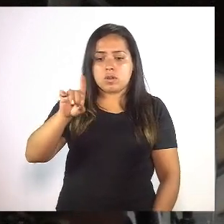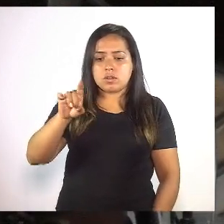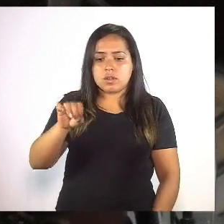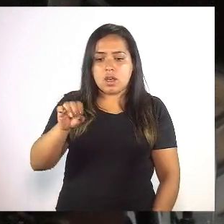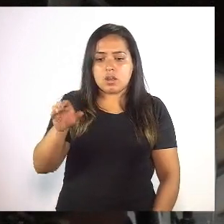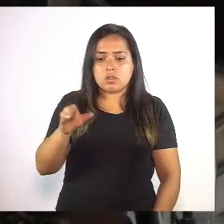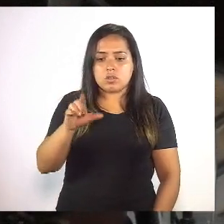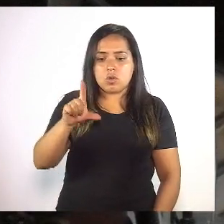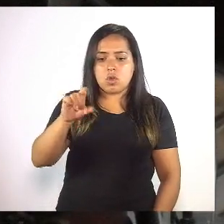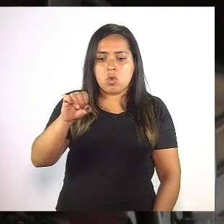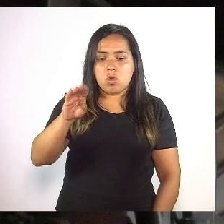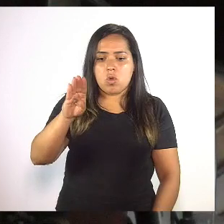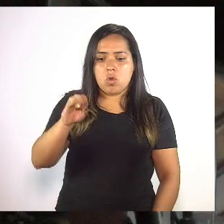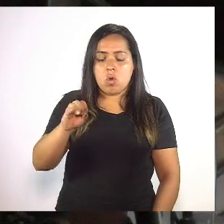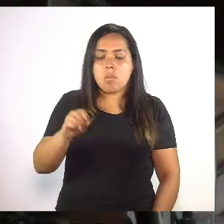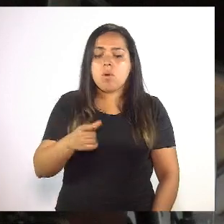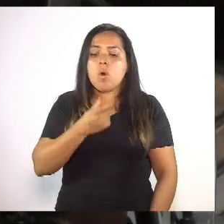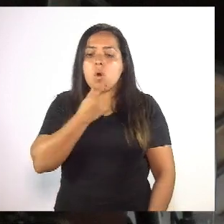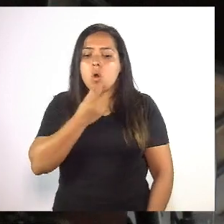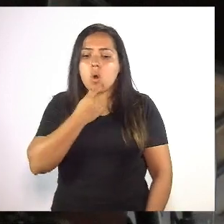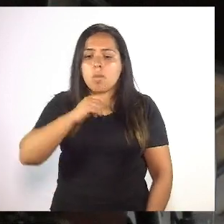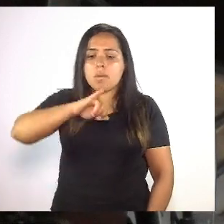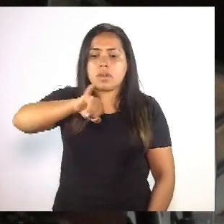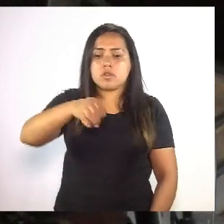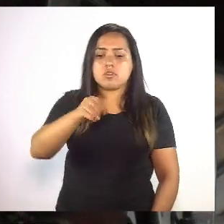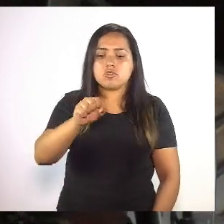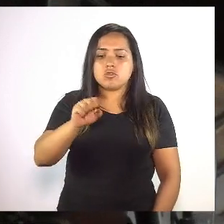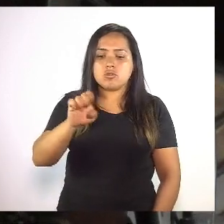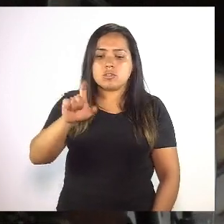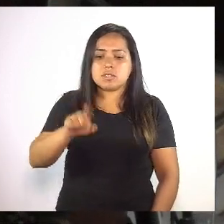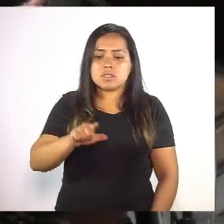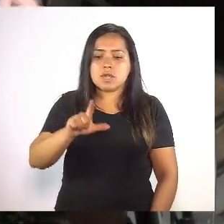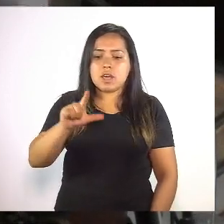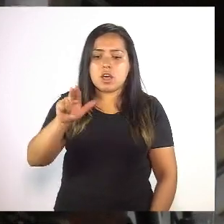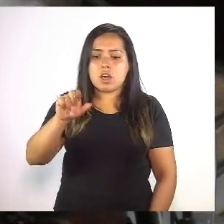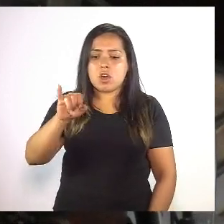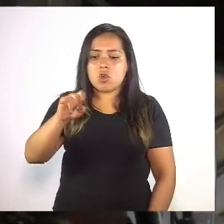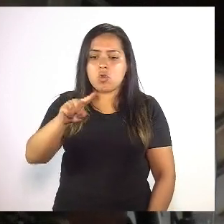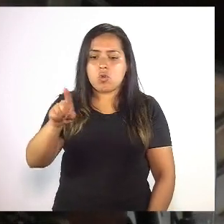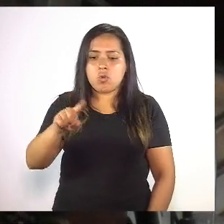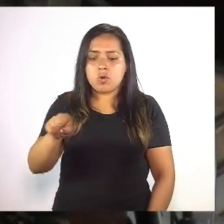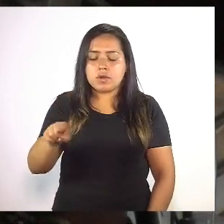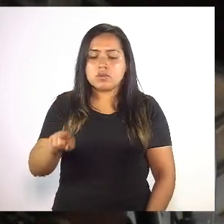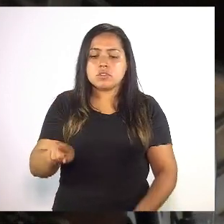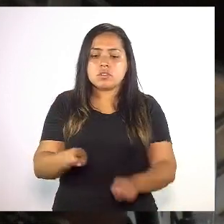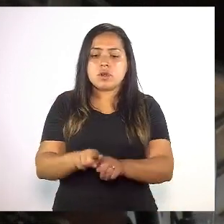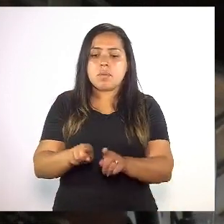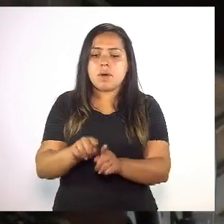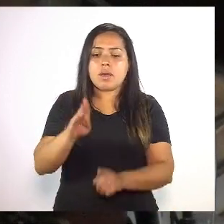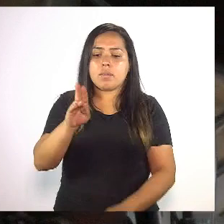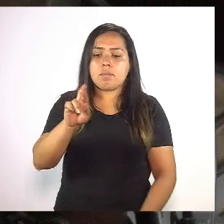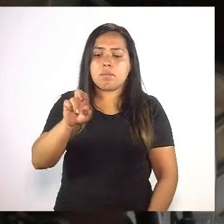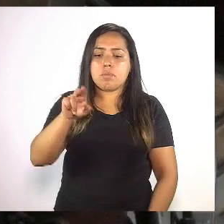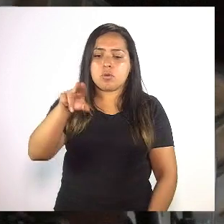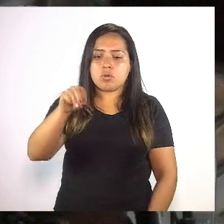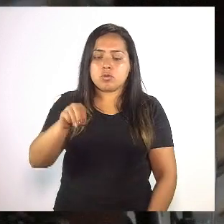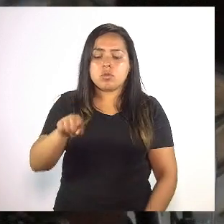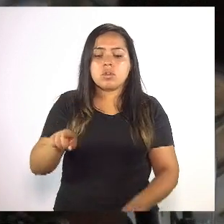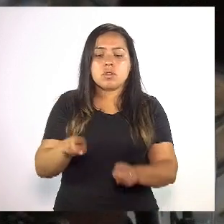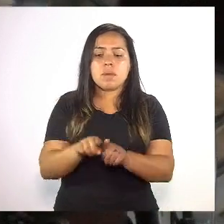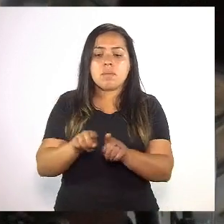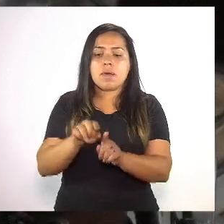planejamento, José Luiz Amit, Bruno Schettini, Anderson